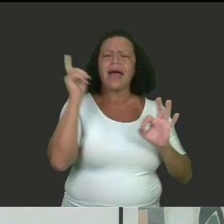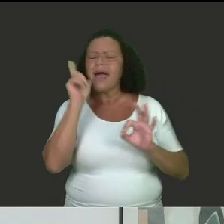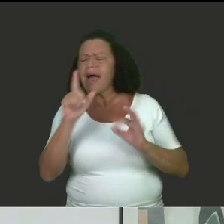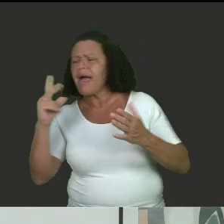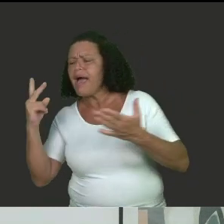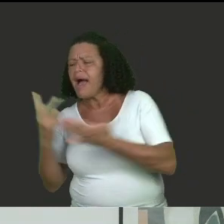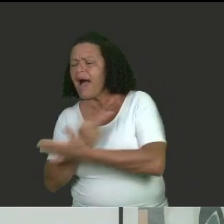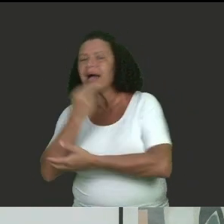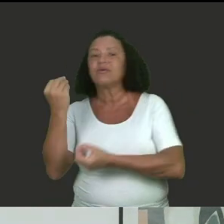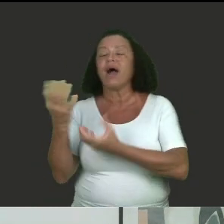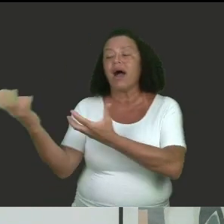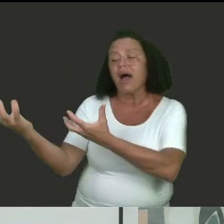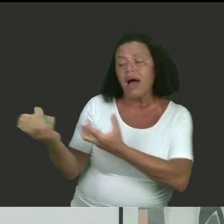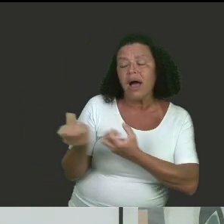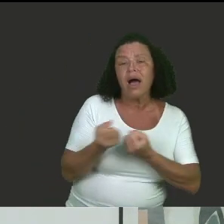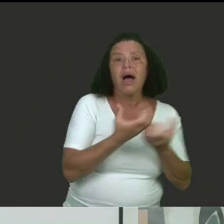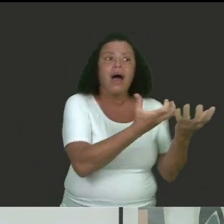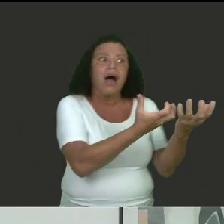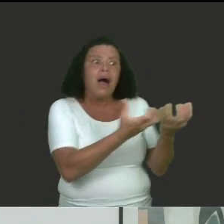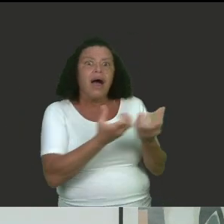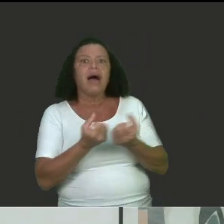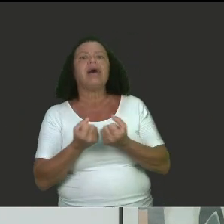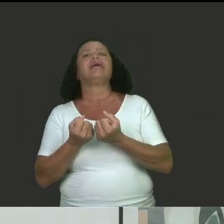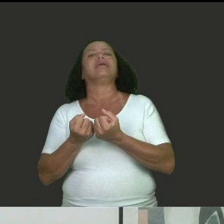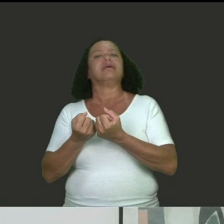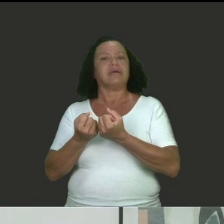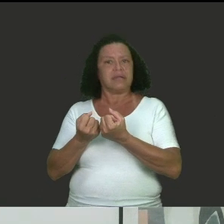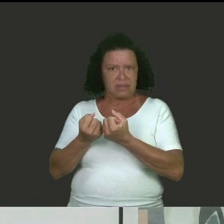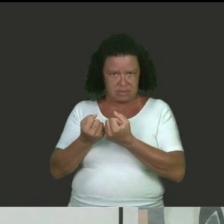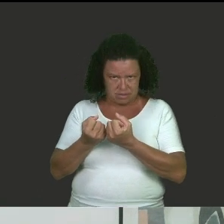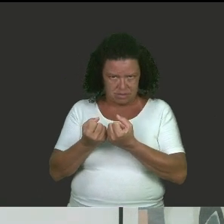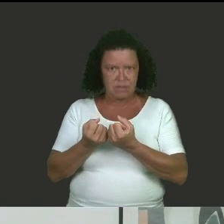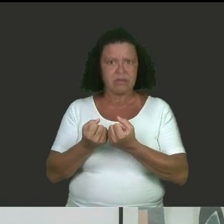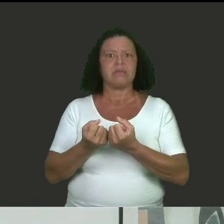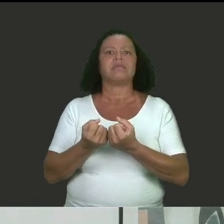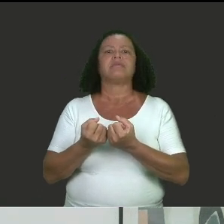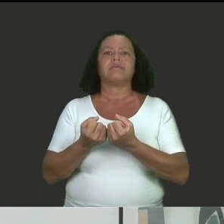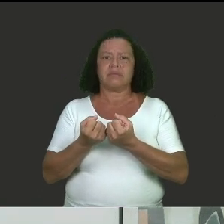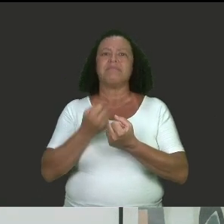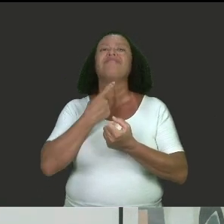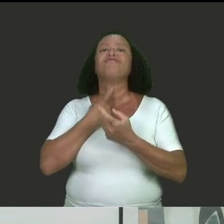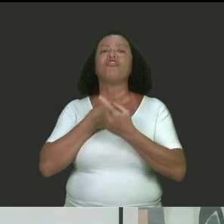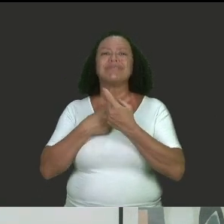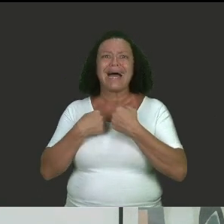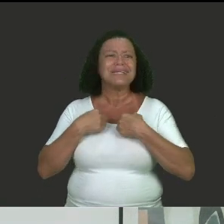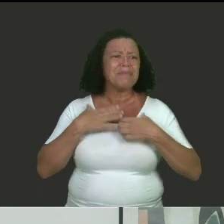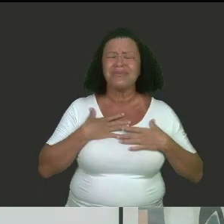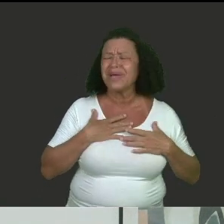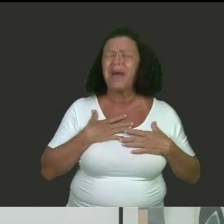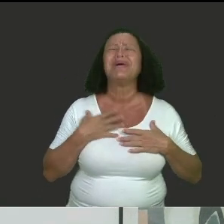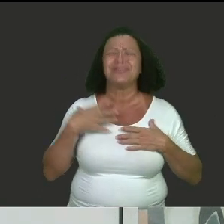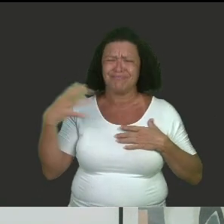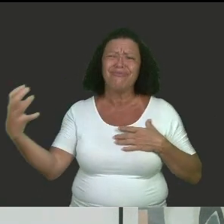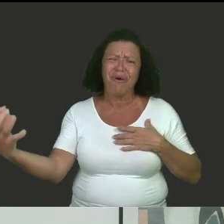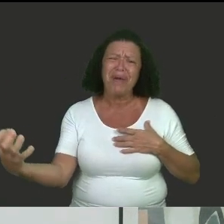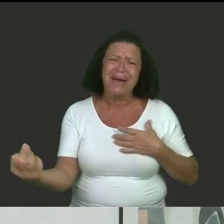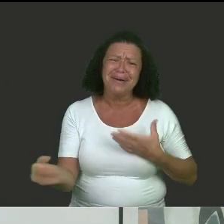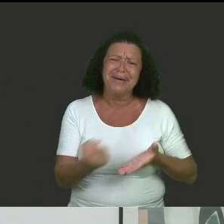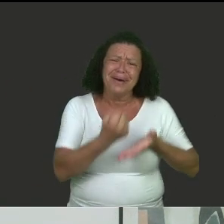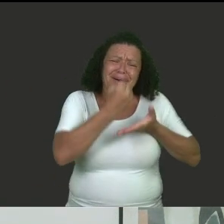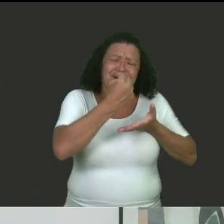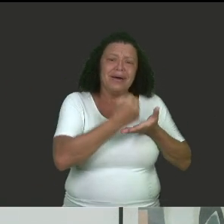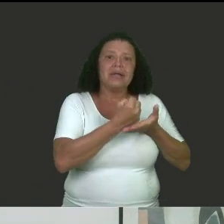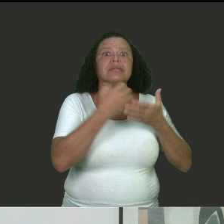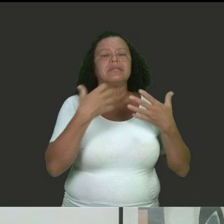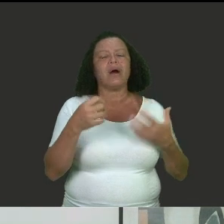se resignar, né? Renunciar a uma determinada vontade. E já a resignação é quando